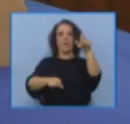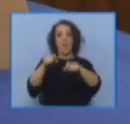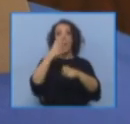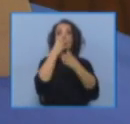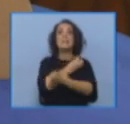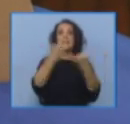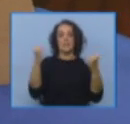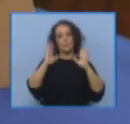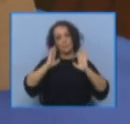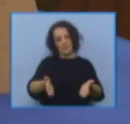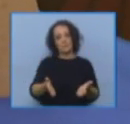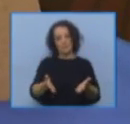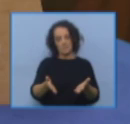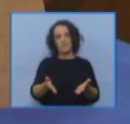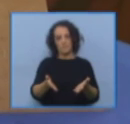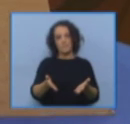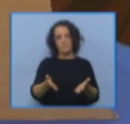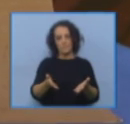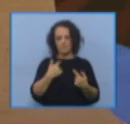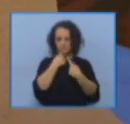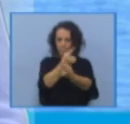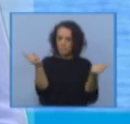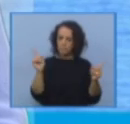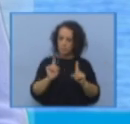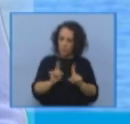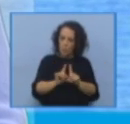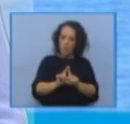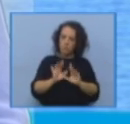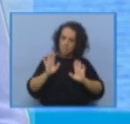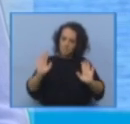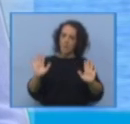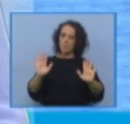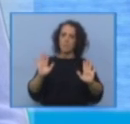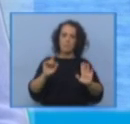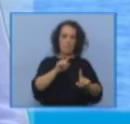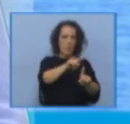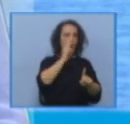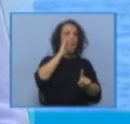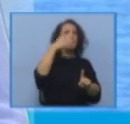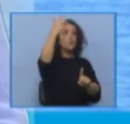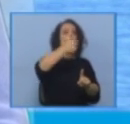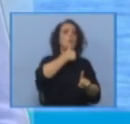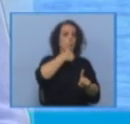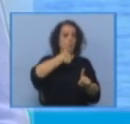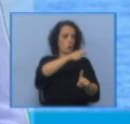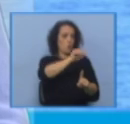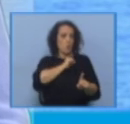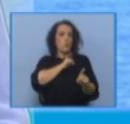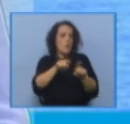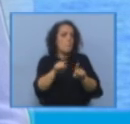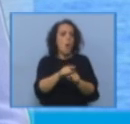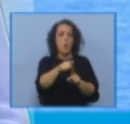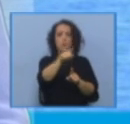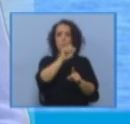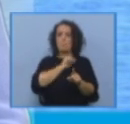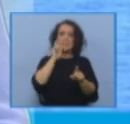que passa também esta obra, dizer, não, o destino desta gente tem a ver comigo. Porque eles são meus irmãos, são minhas